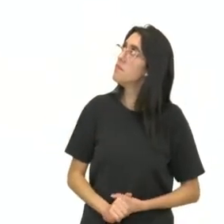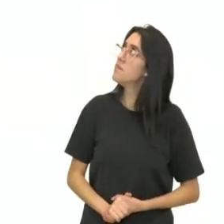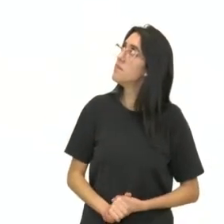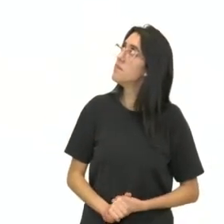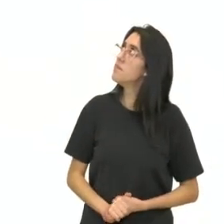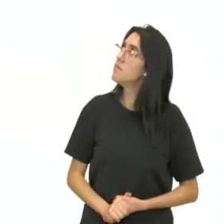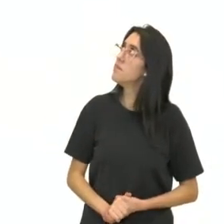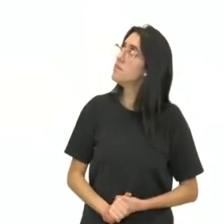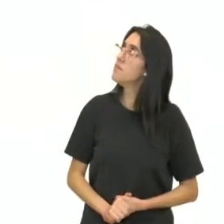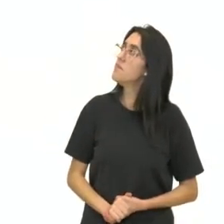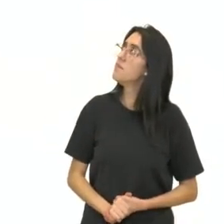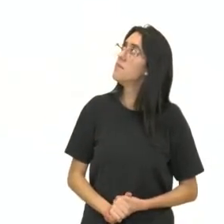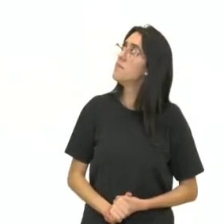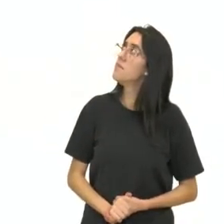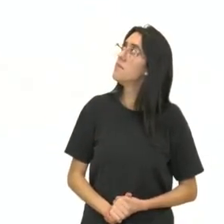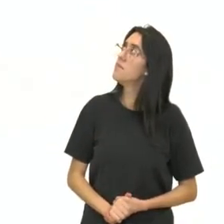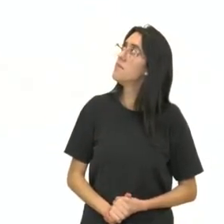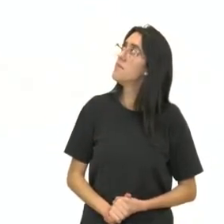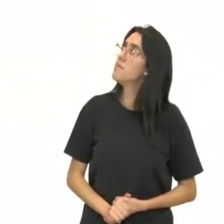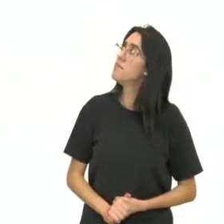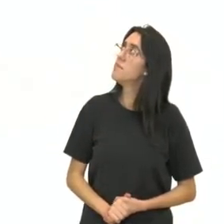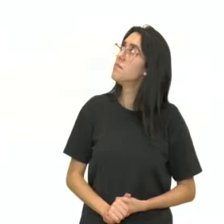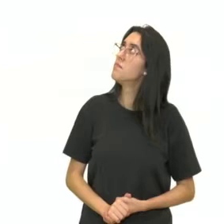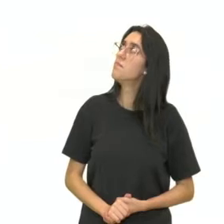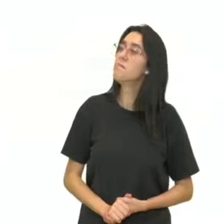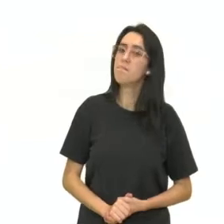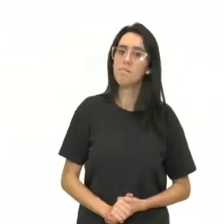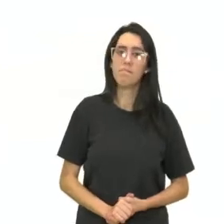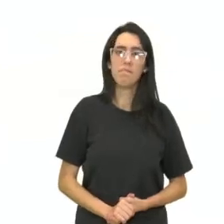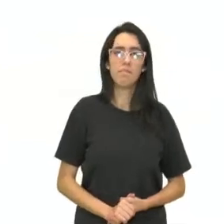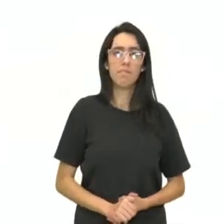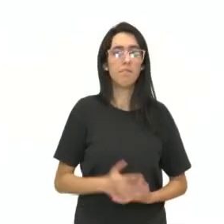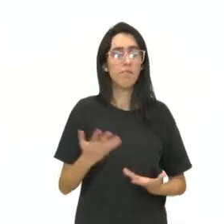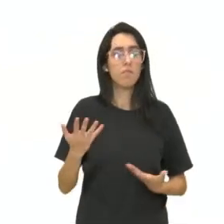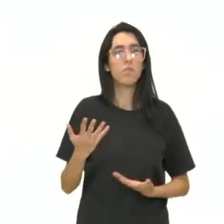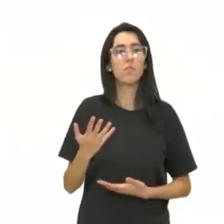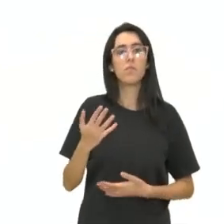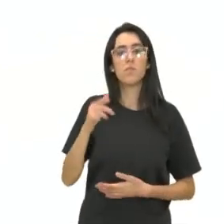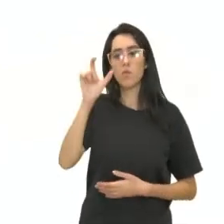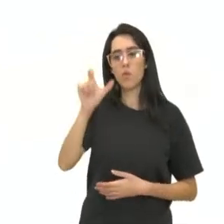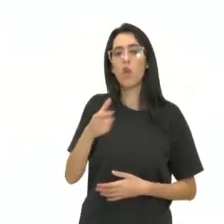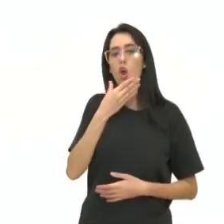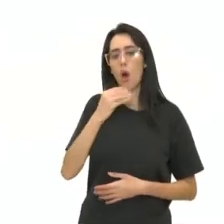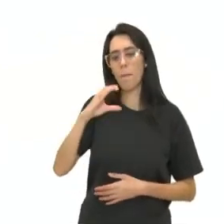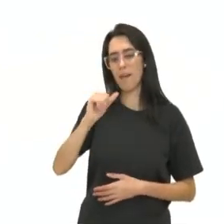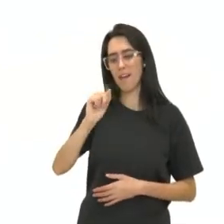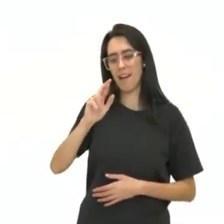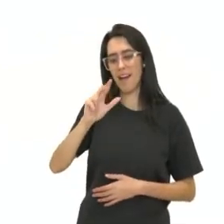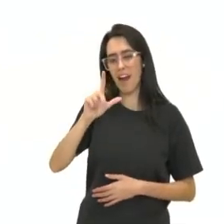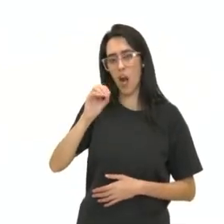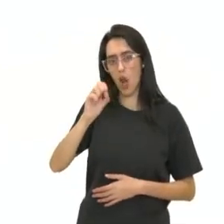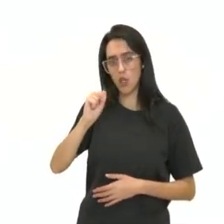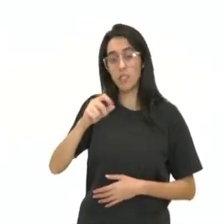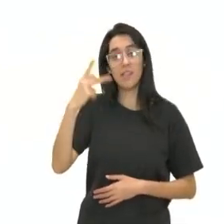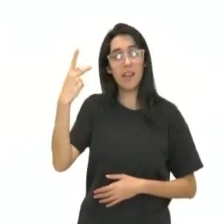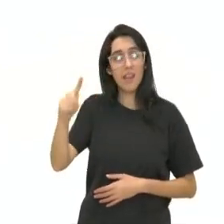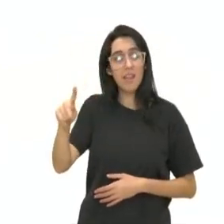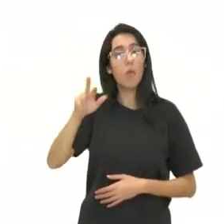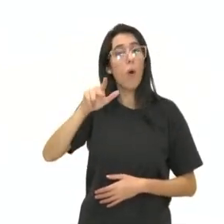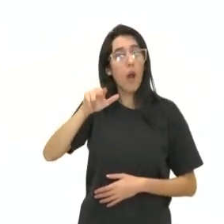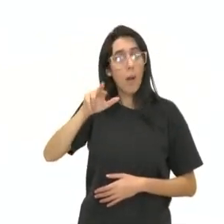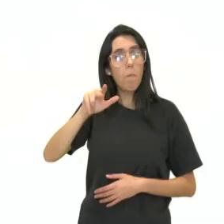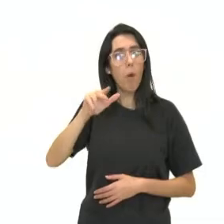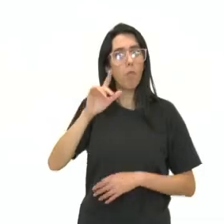llegaron a ser doutores, tá? Os irmãos do Carlos chegaram a ser doutores. É uma